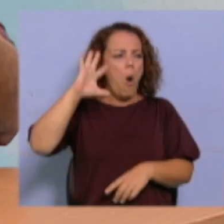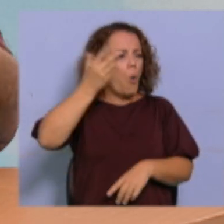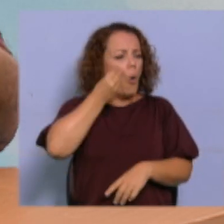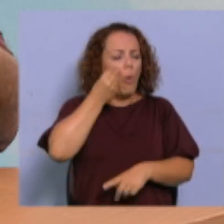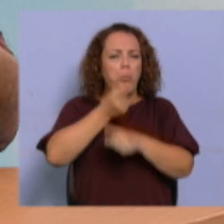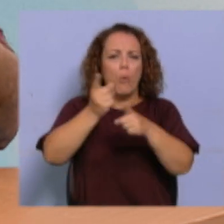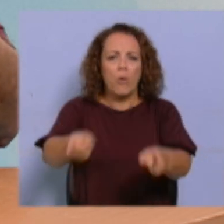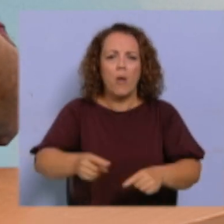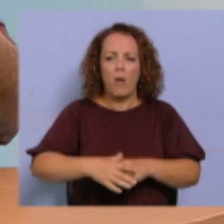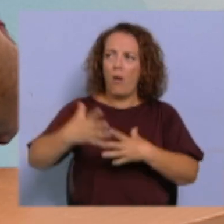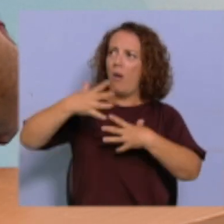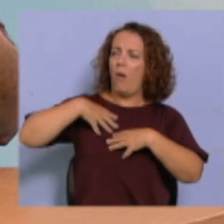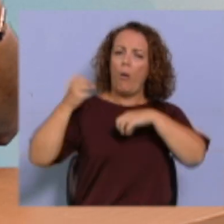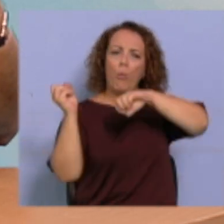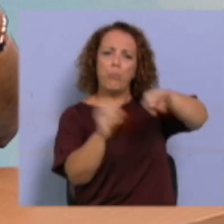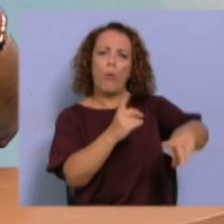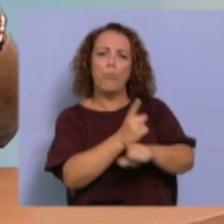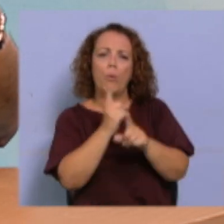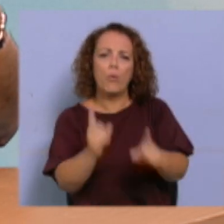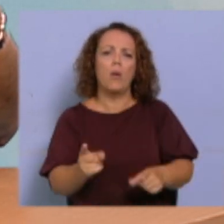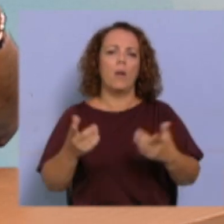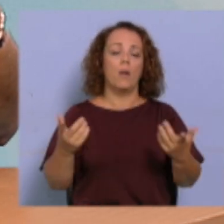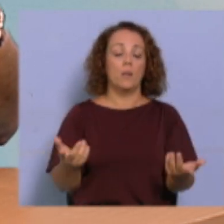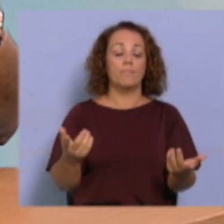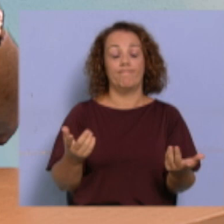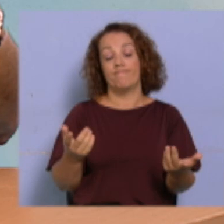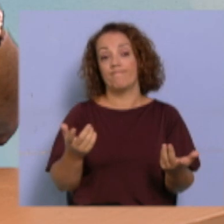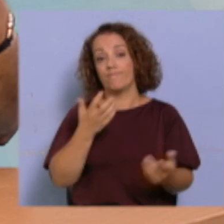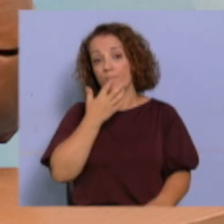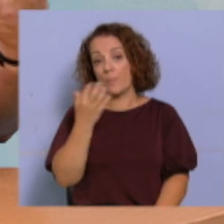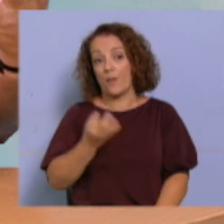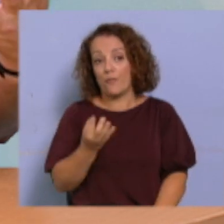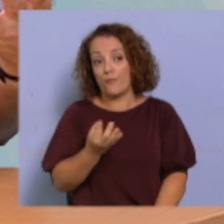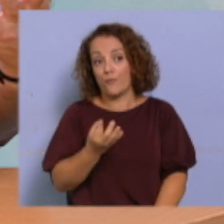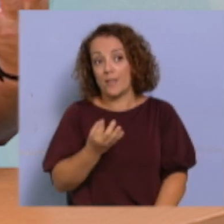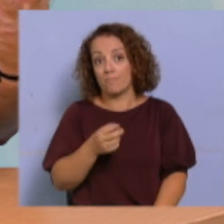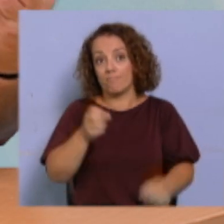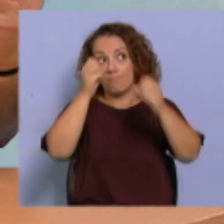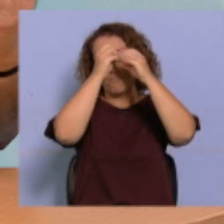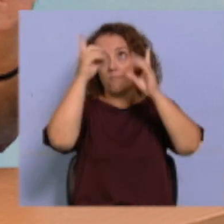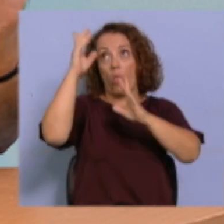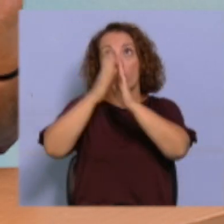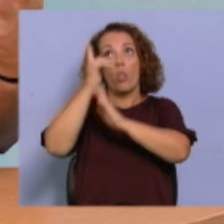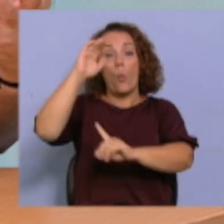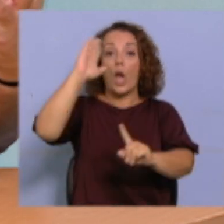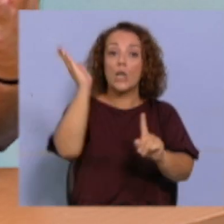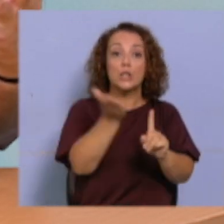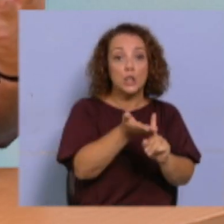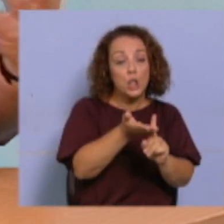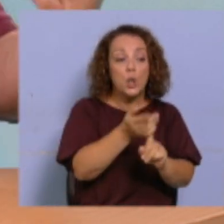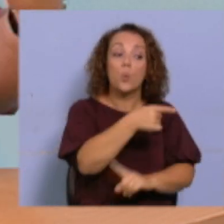isto nos aconteceu? Foi certamente por causa... Isto é um castigo de Deus, foi certamente por causa de uns